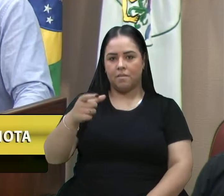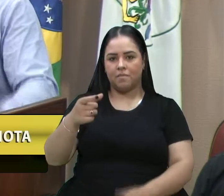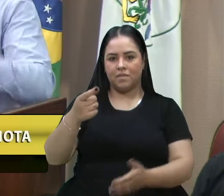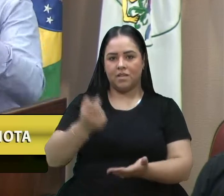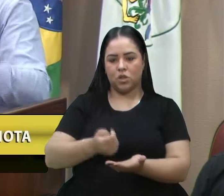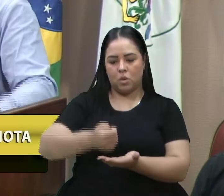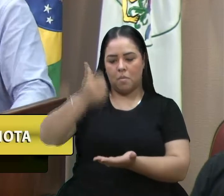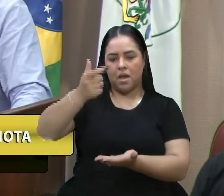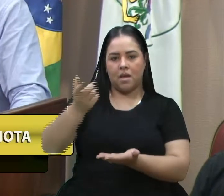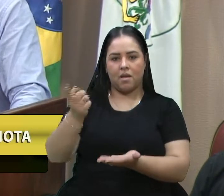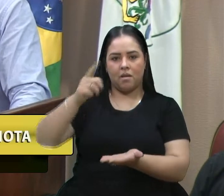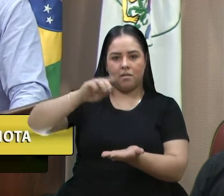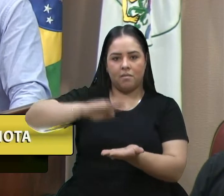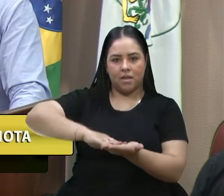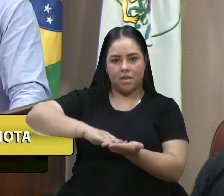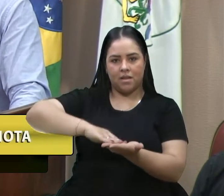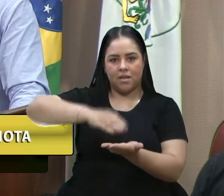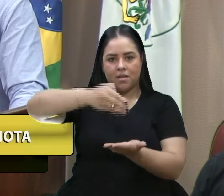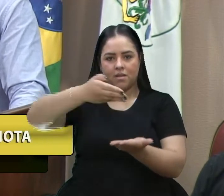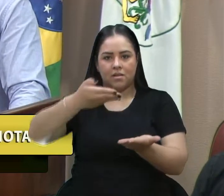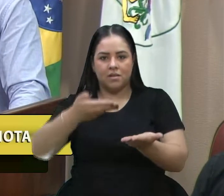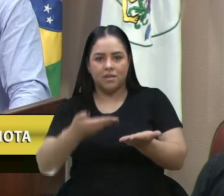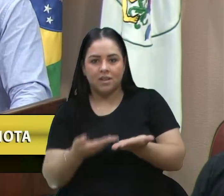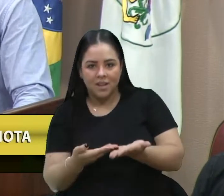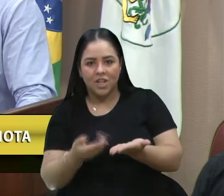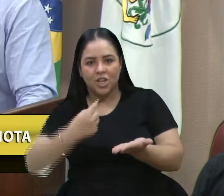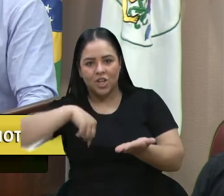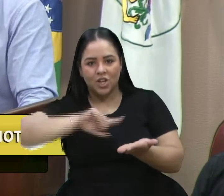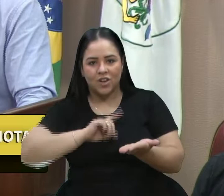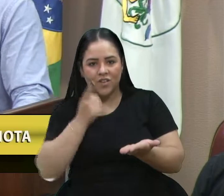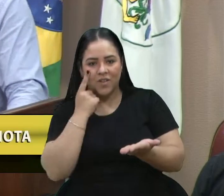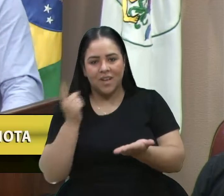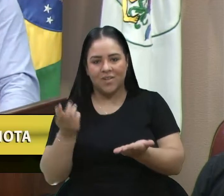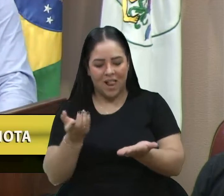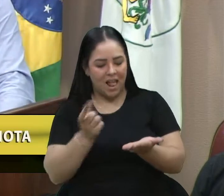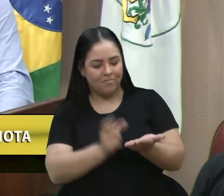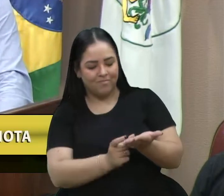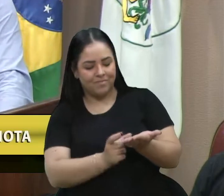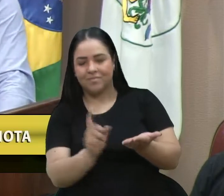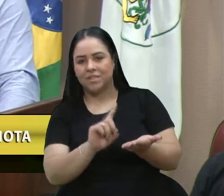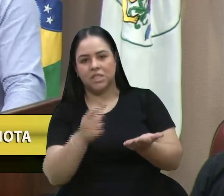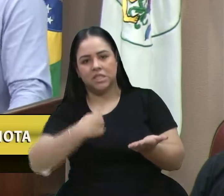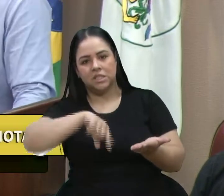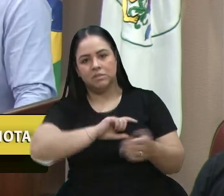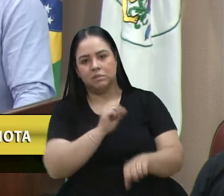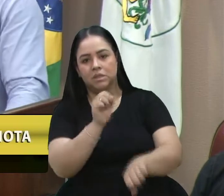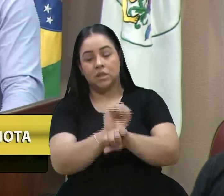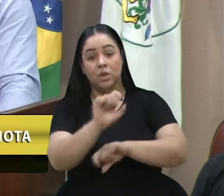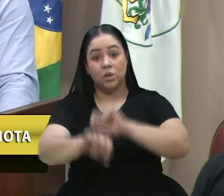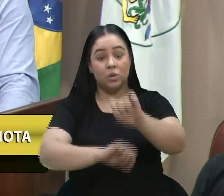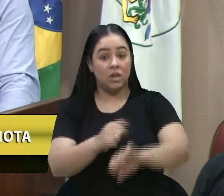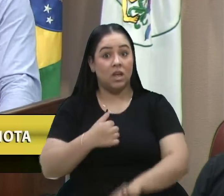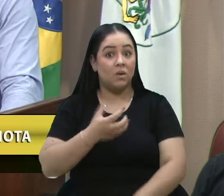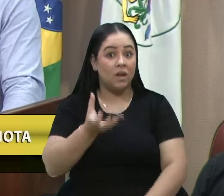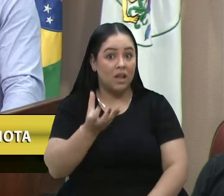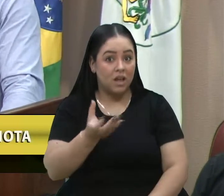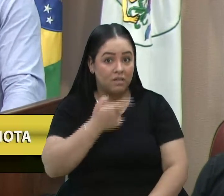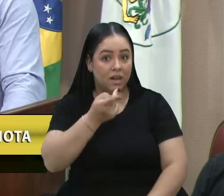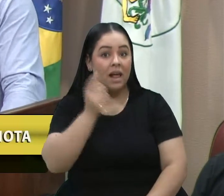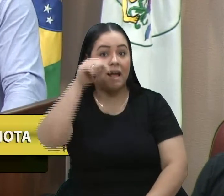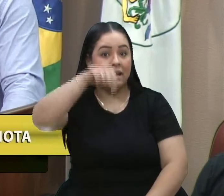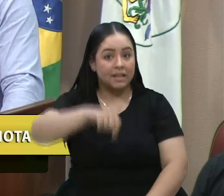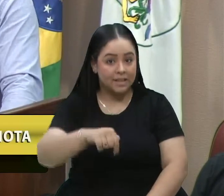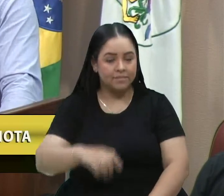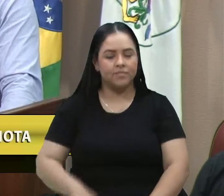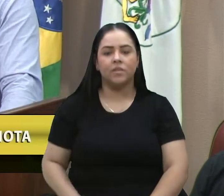muitas vezes ela cai do lado que a gente não espera. E o que eu quero dizer aqui é o seguinte. Eu fui convidado para ir